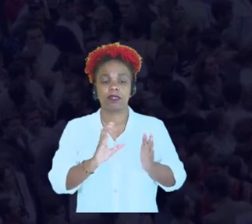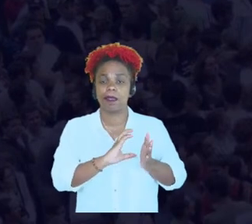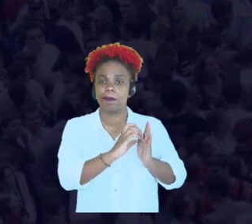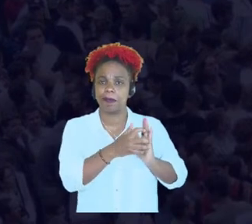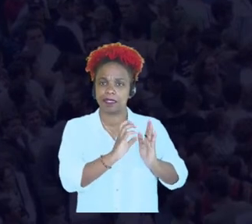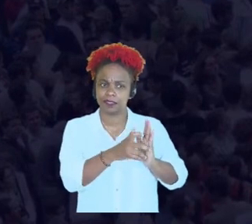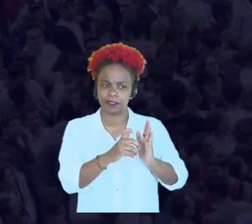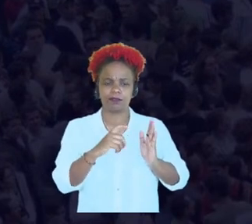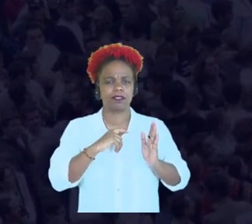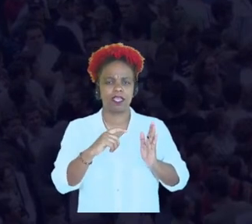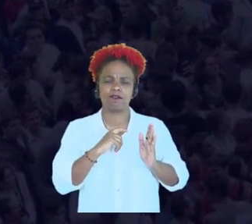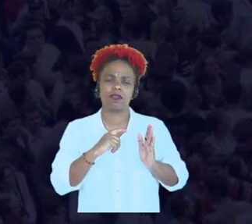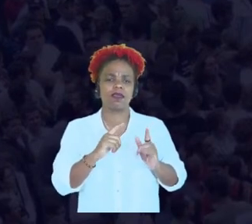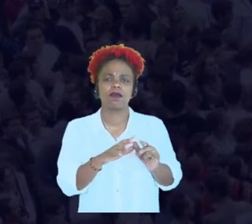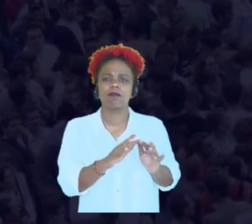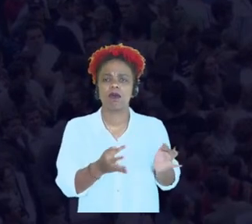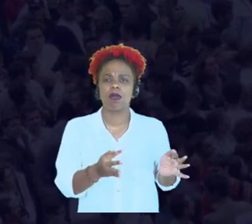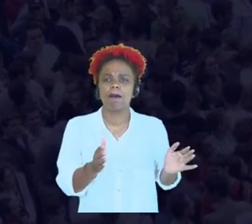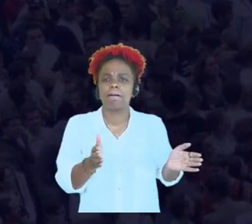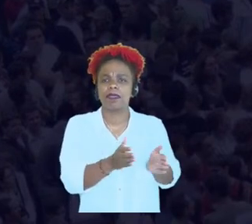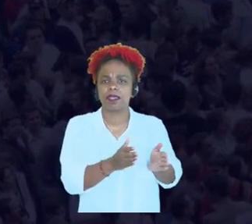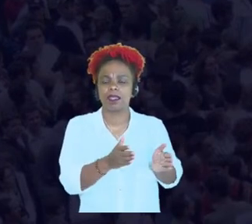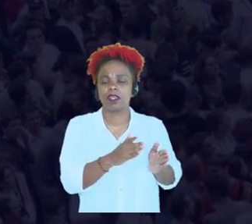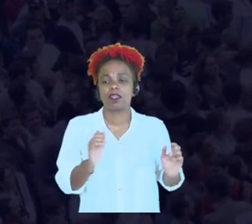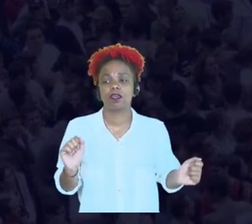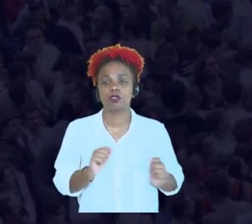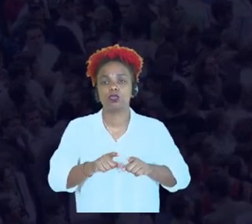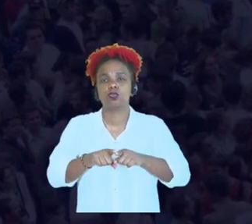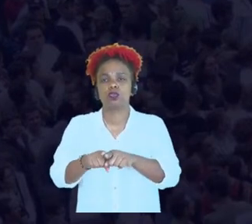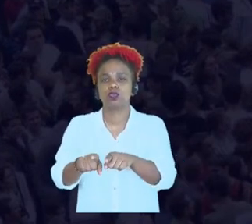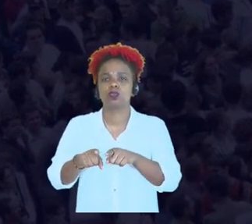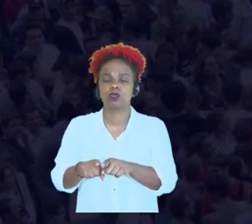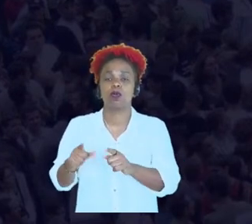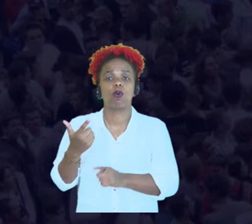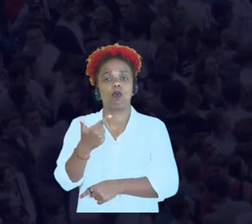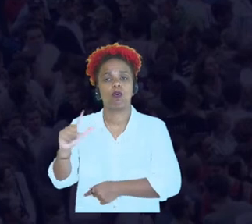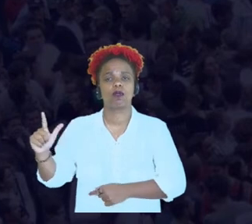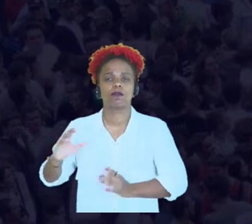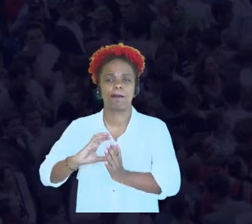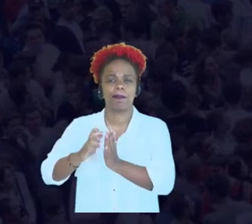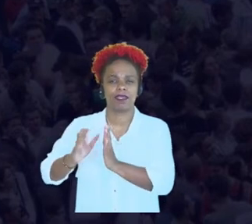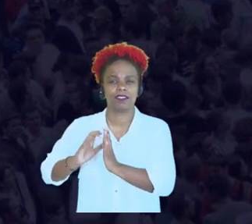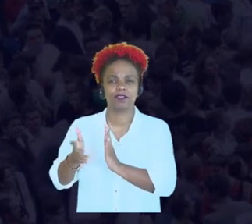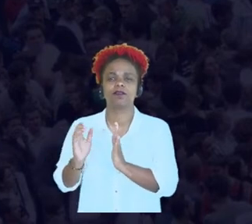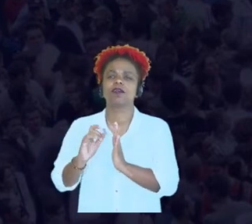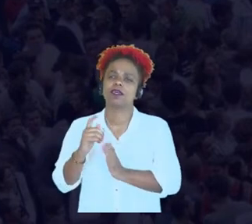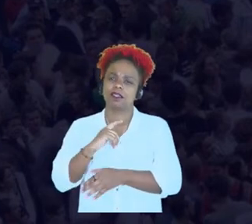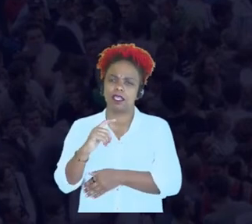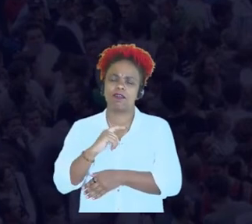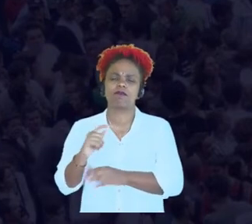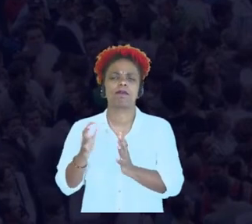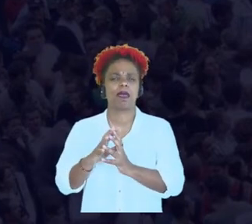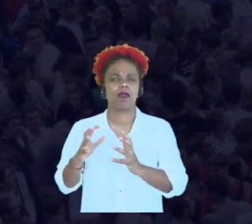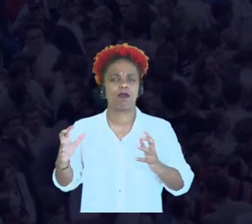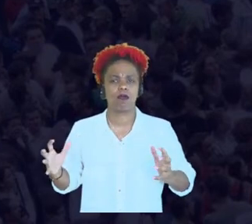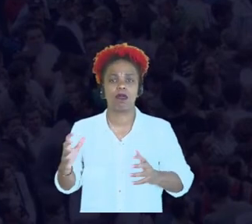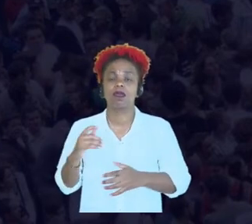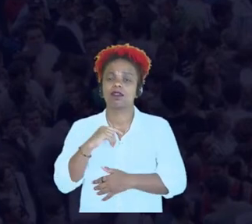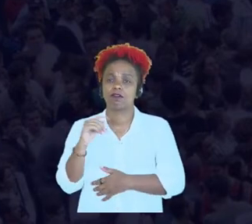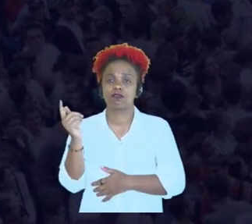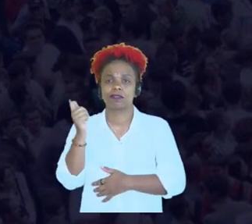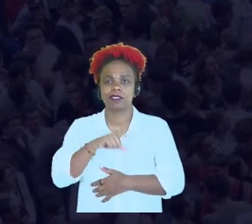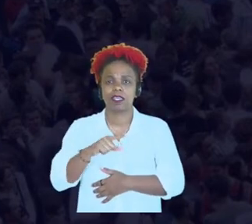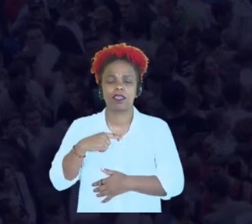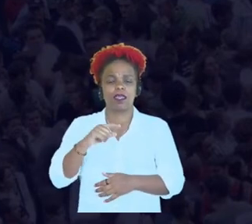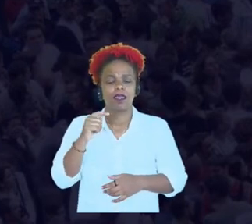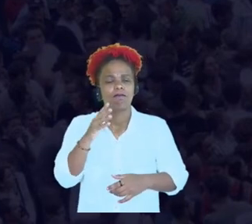se juntassem a coligações maiores e conseguissem fazer um mínimo suficiente para eleger um